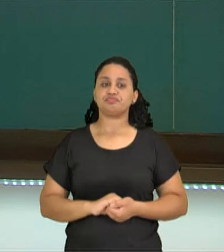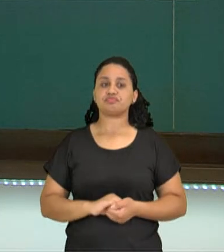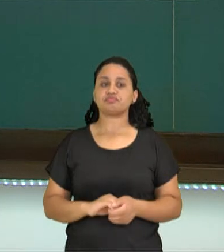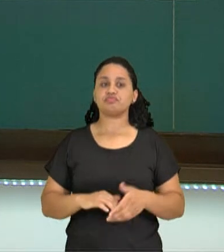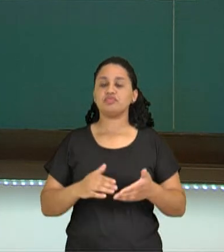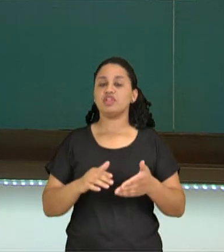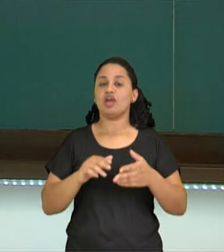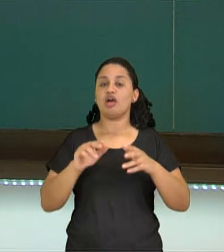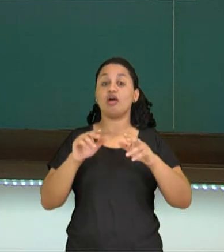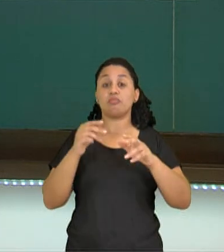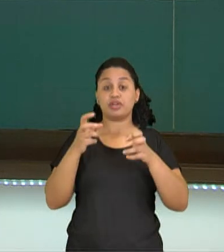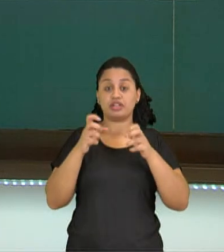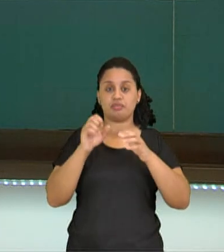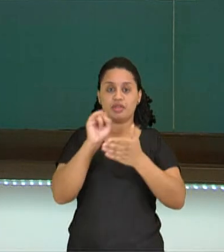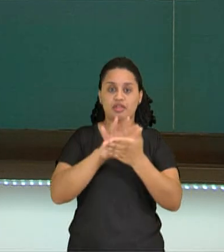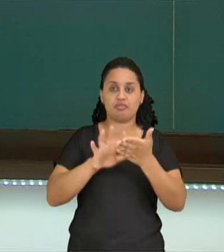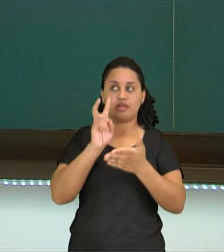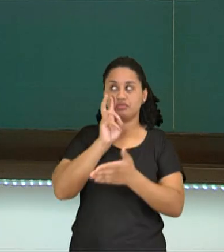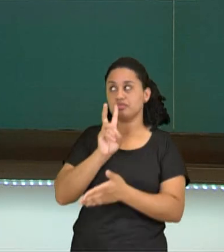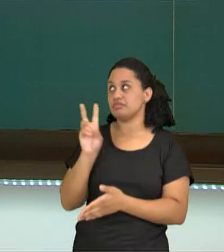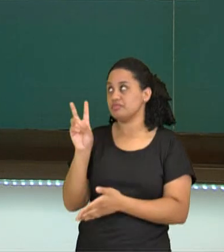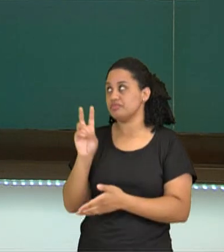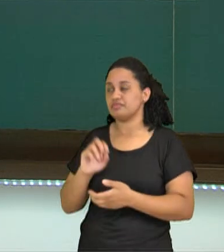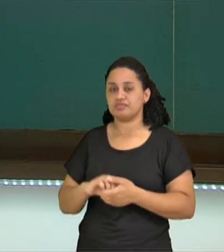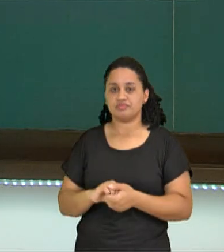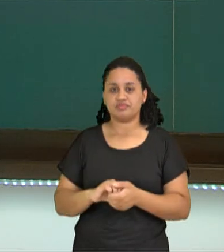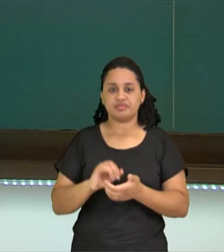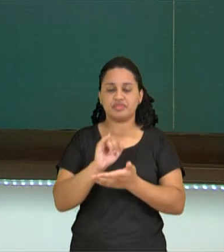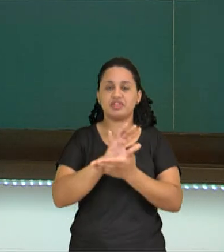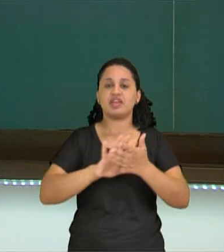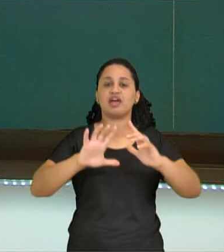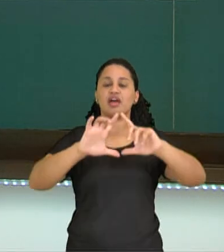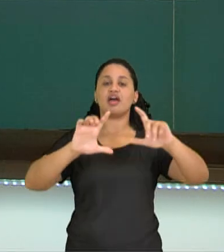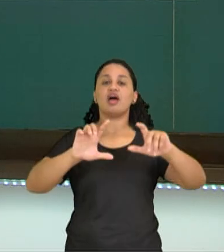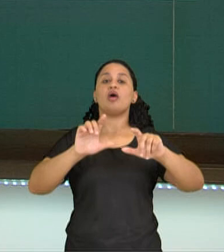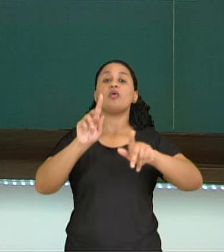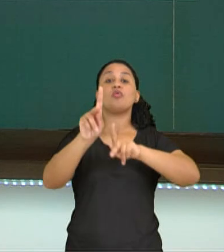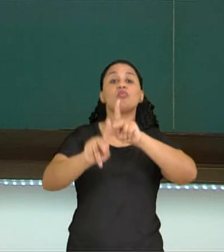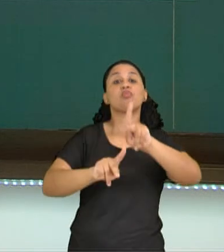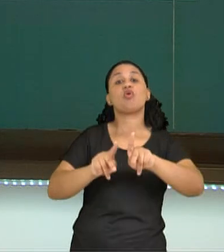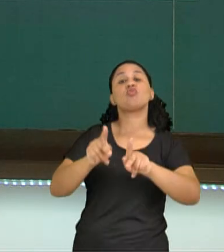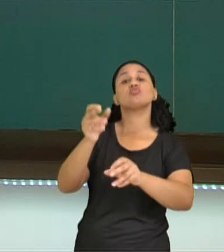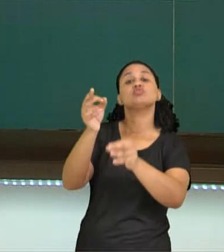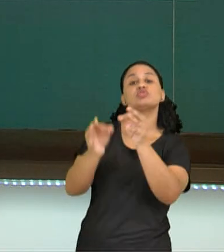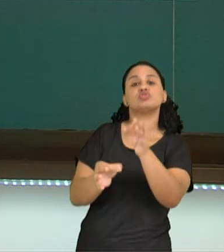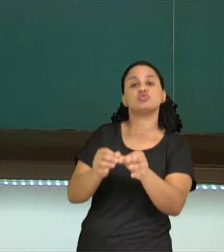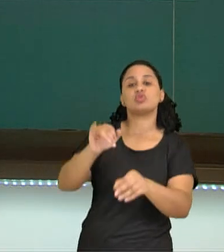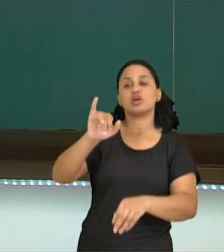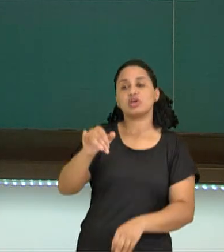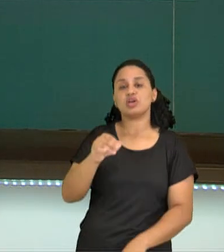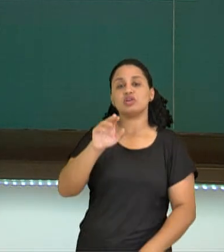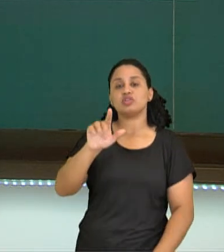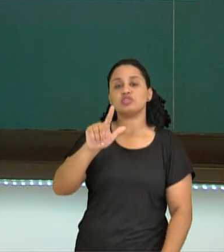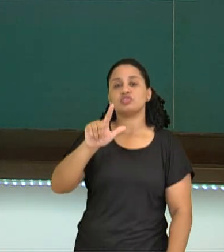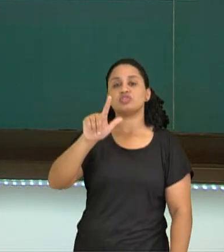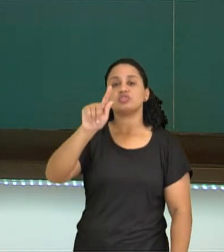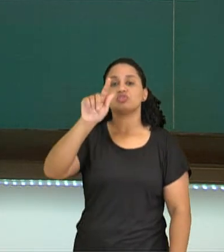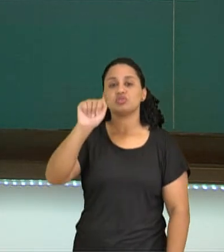o povo que julga. Eu julgo, tu julgas, ele julga. Presente indicativo, terceira